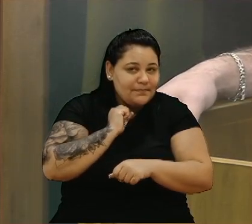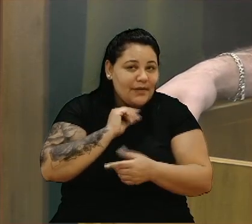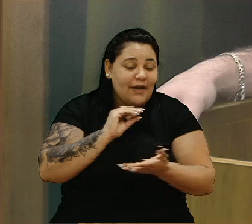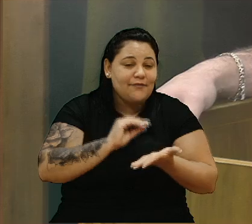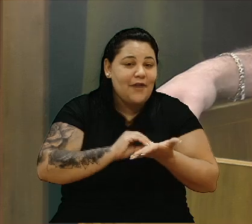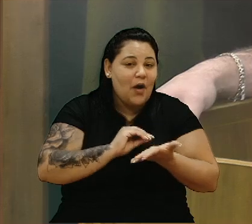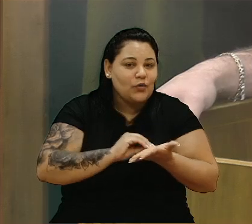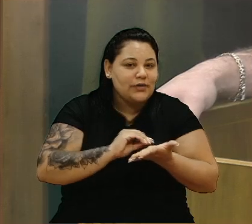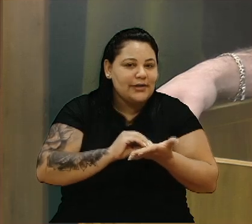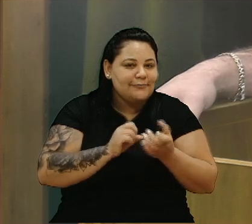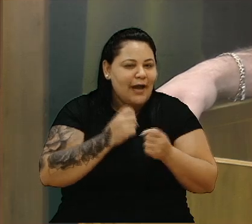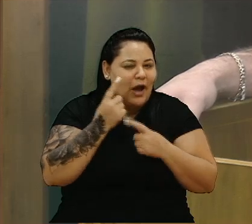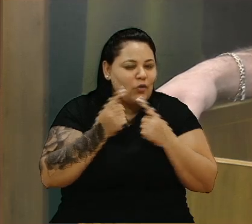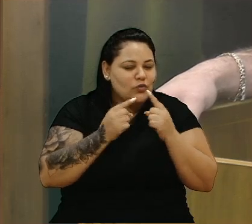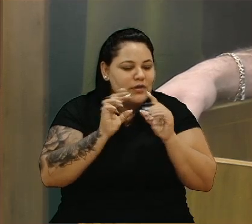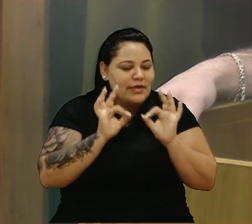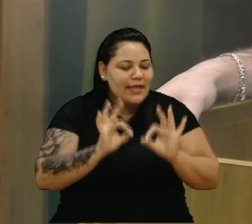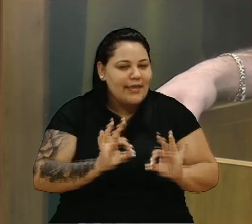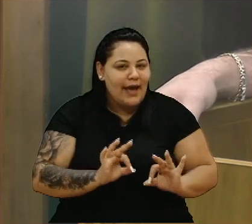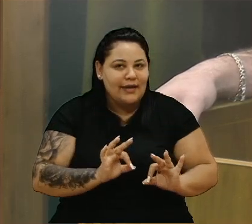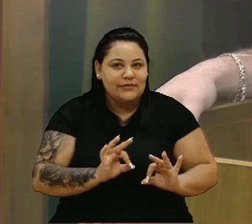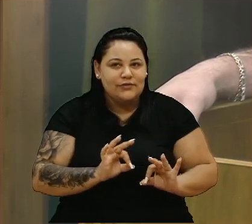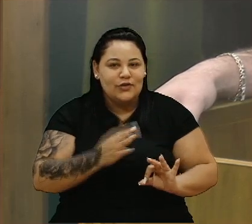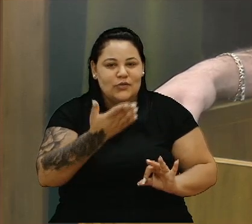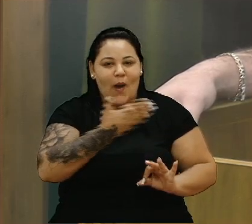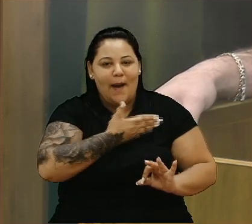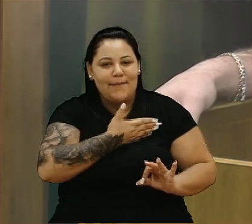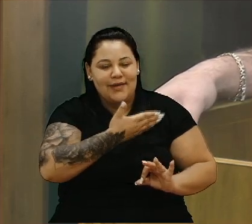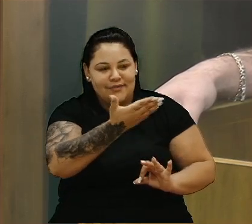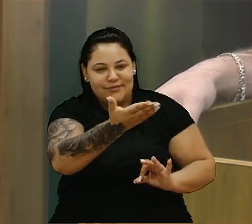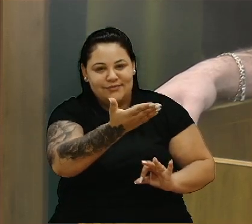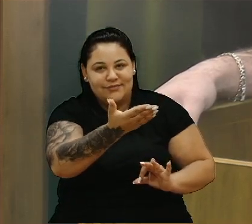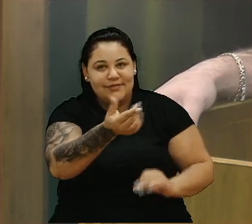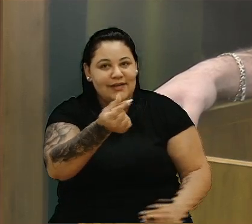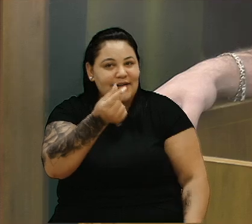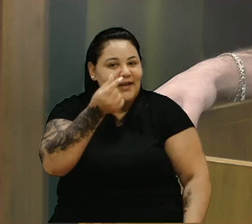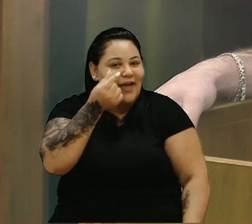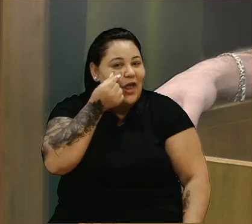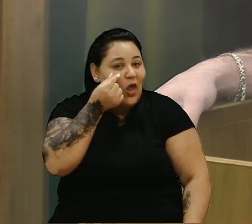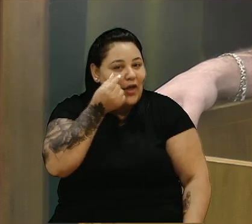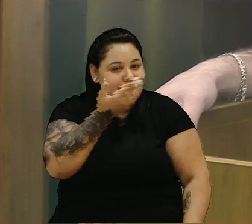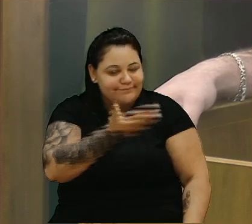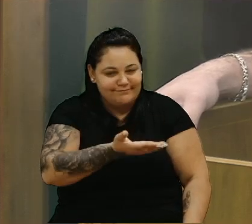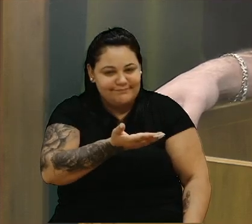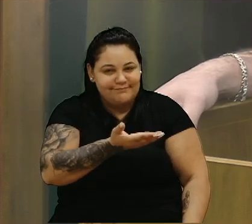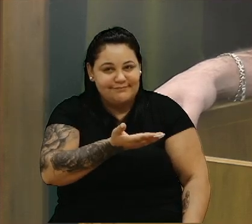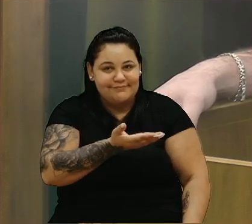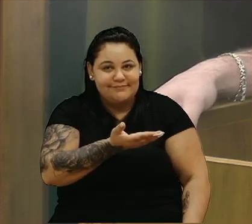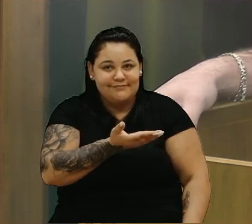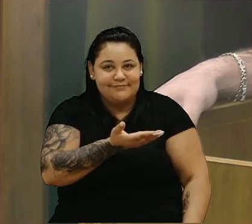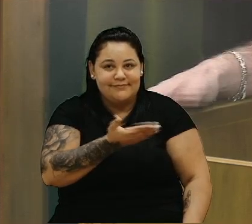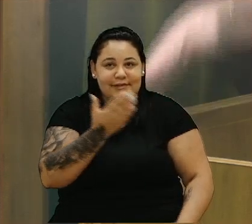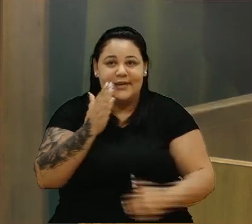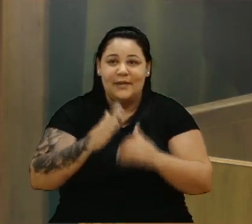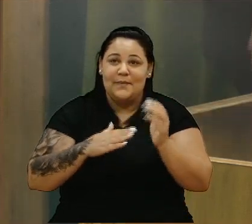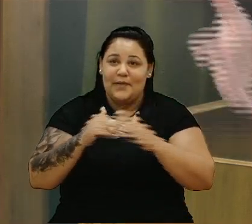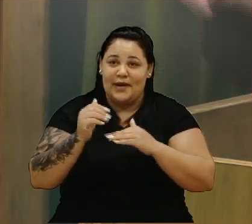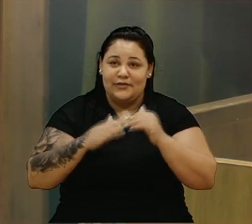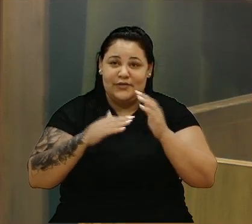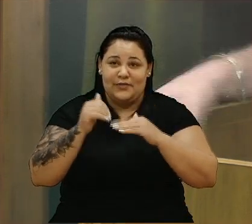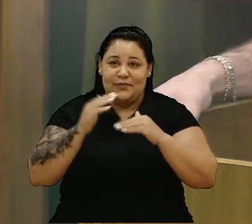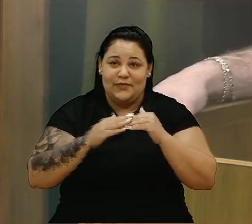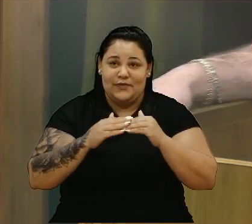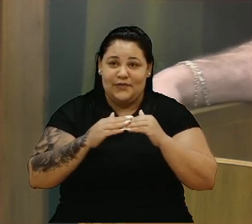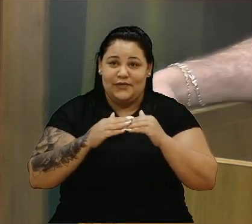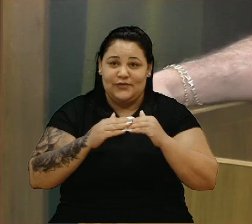do nosso amigo socialista Eloy Frisso, que praticamente evocou Karl Marx